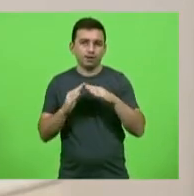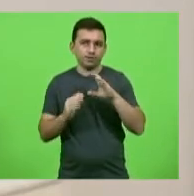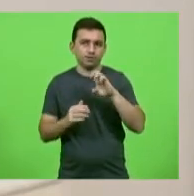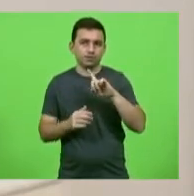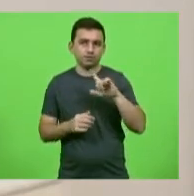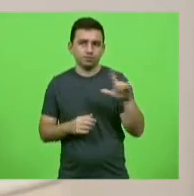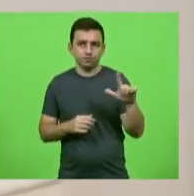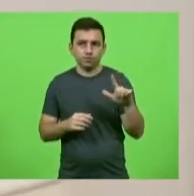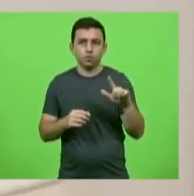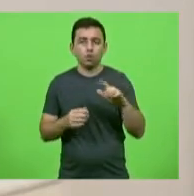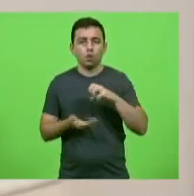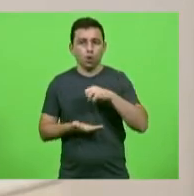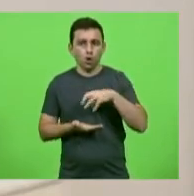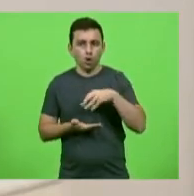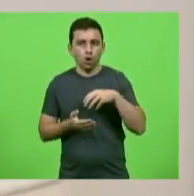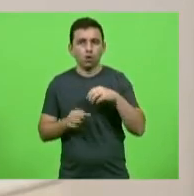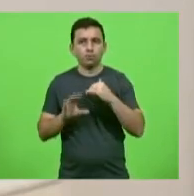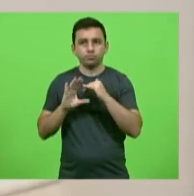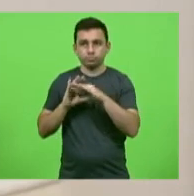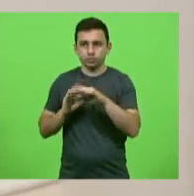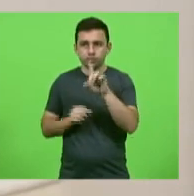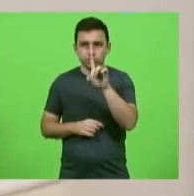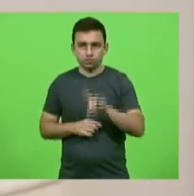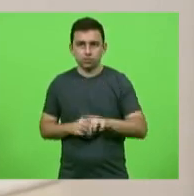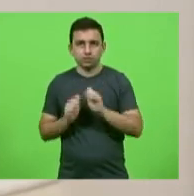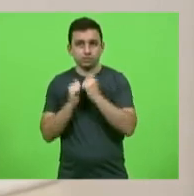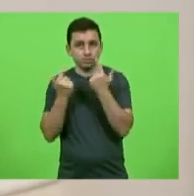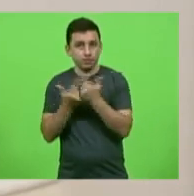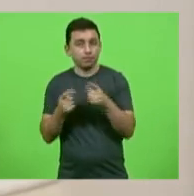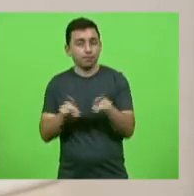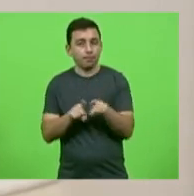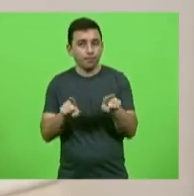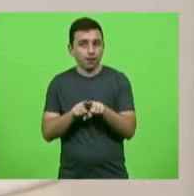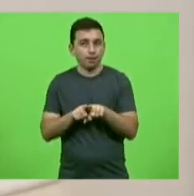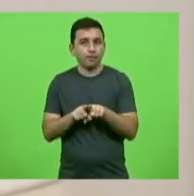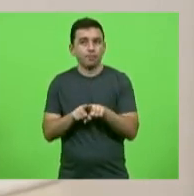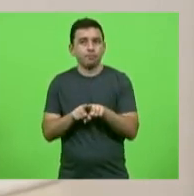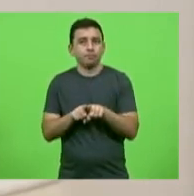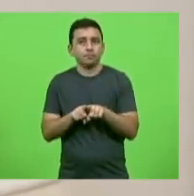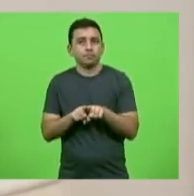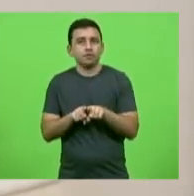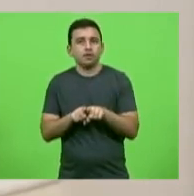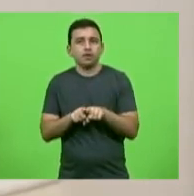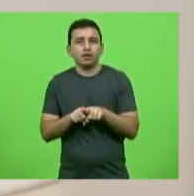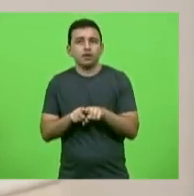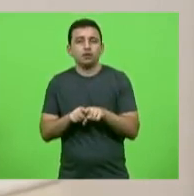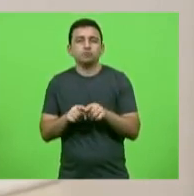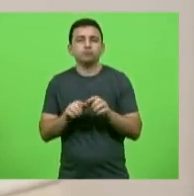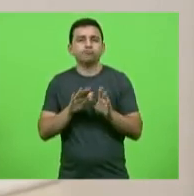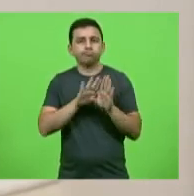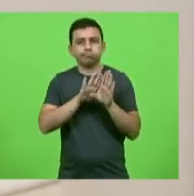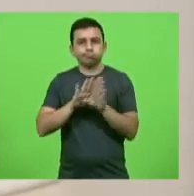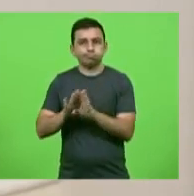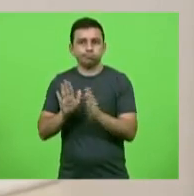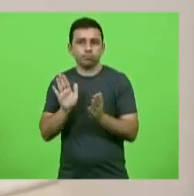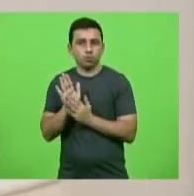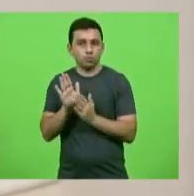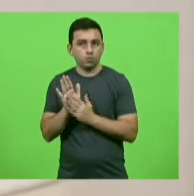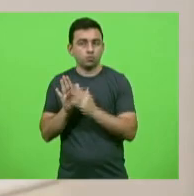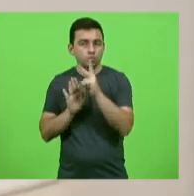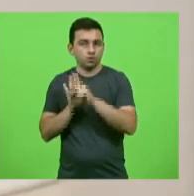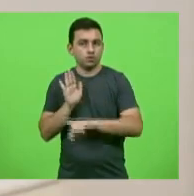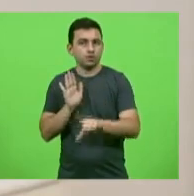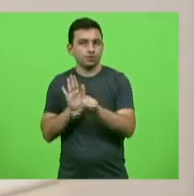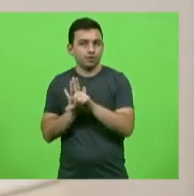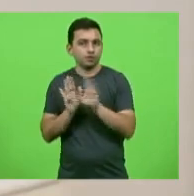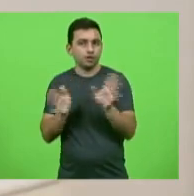Diretoria Legislativa da Assembleia Legislativa do Estado de Santa Catarina, a fim de desconsiderar a propositura do projeto de lei acima